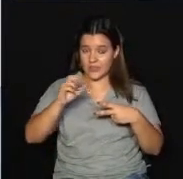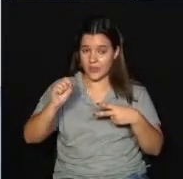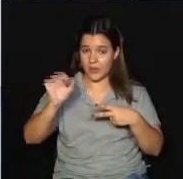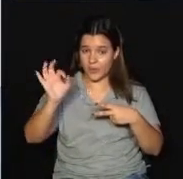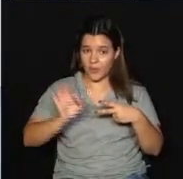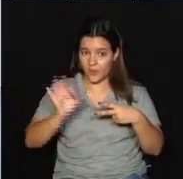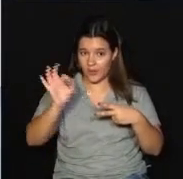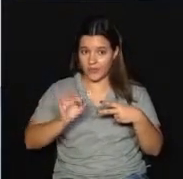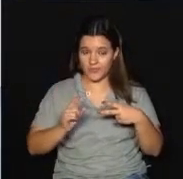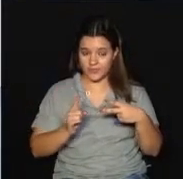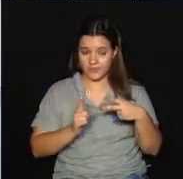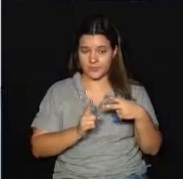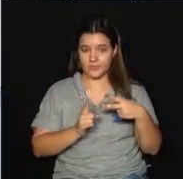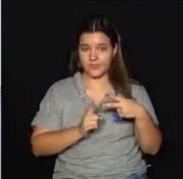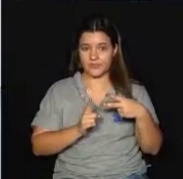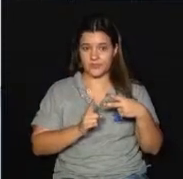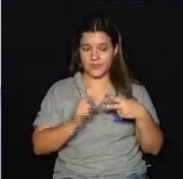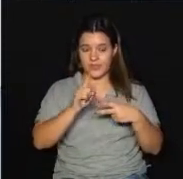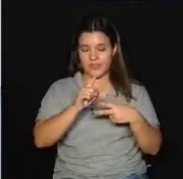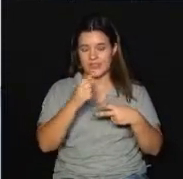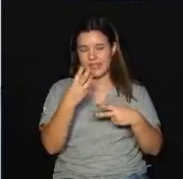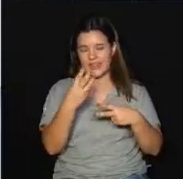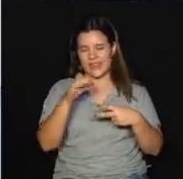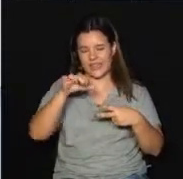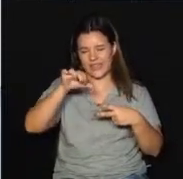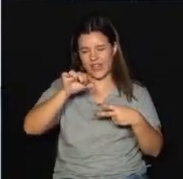52,58% dos votos, o que dá